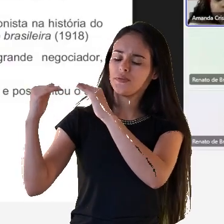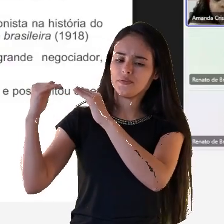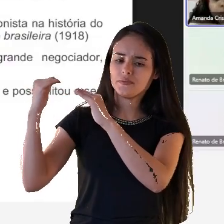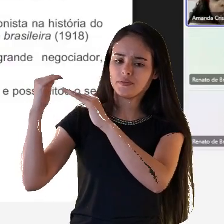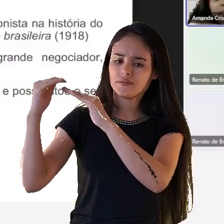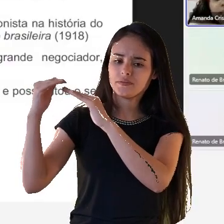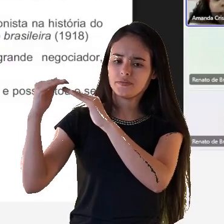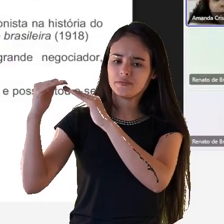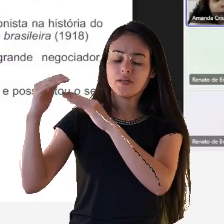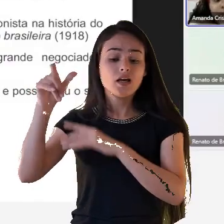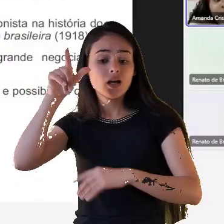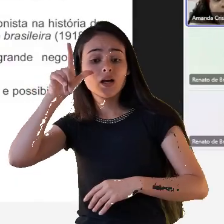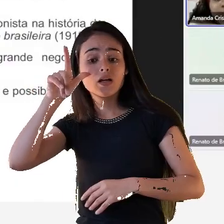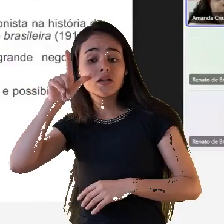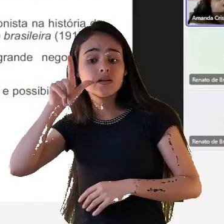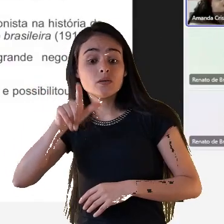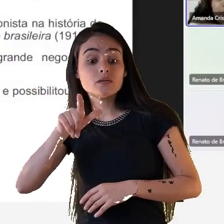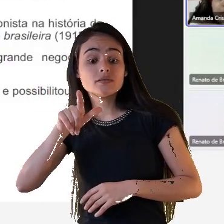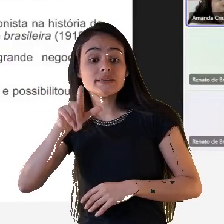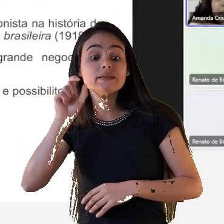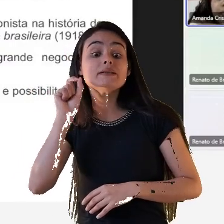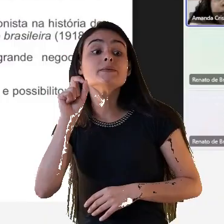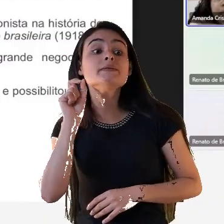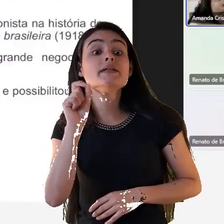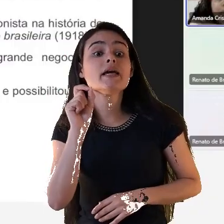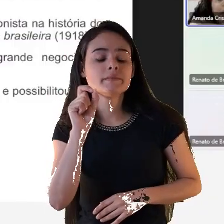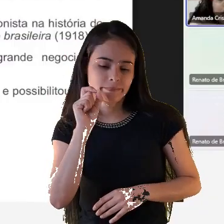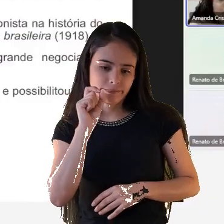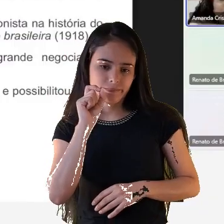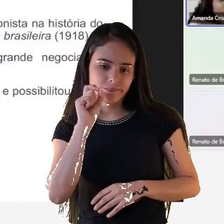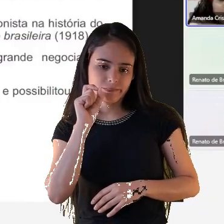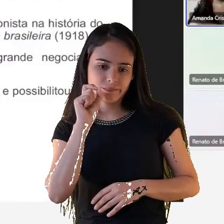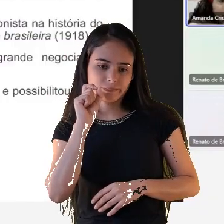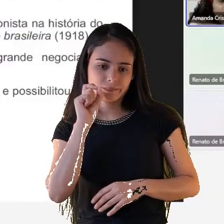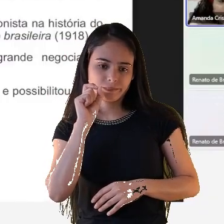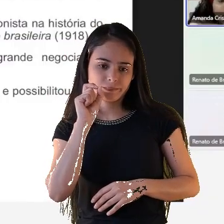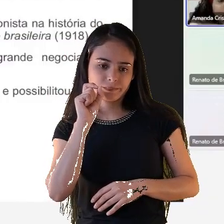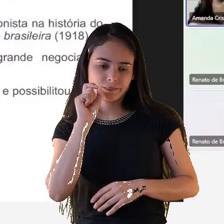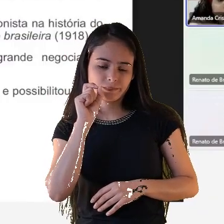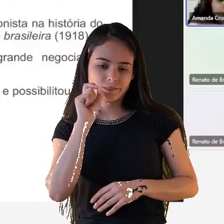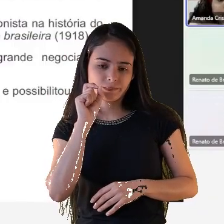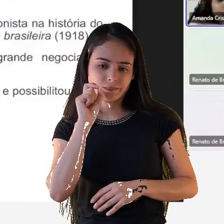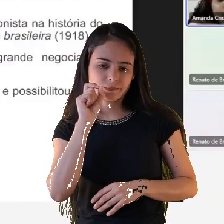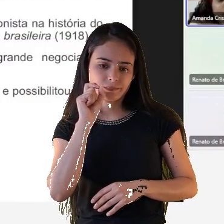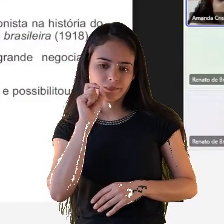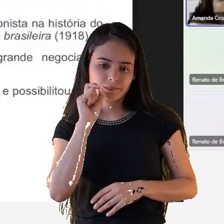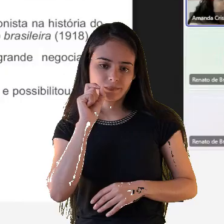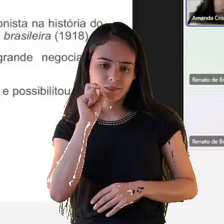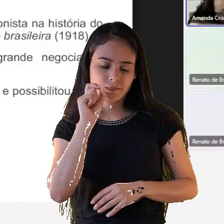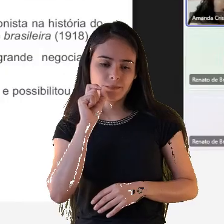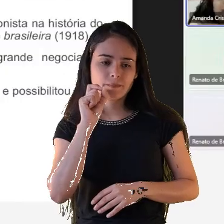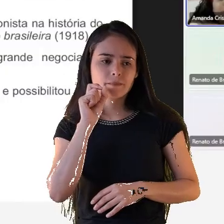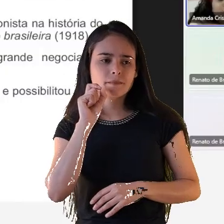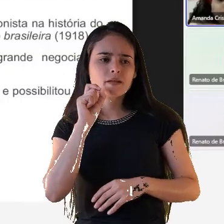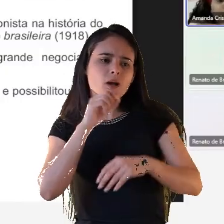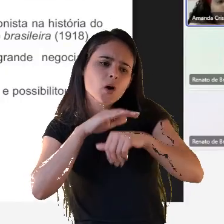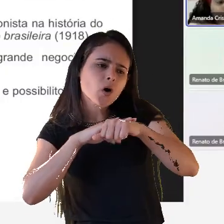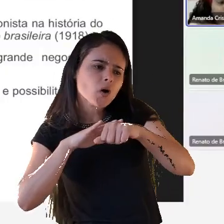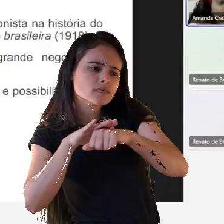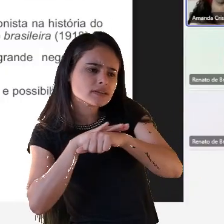racismo e tudo, mas ele também conseguia articular. Então, ele conseguia